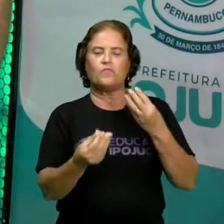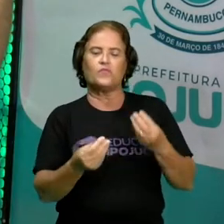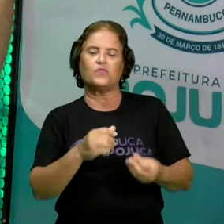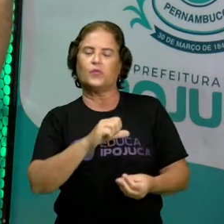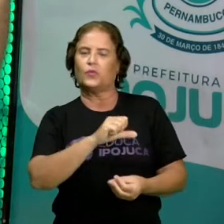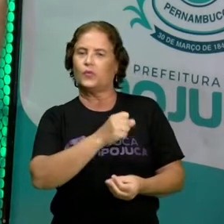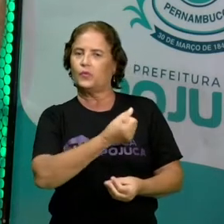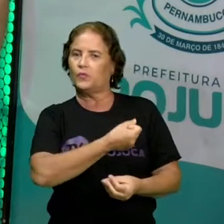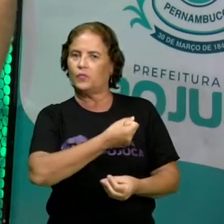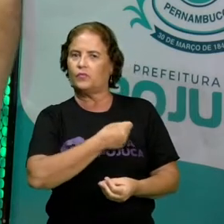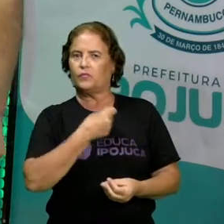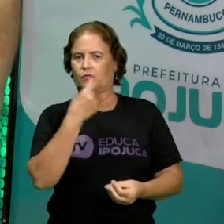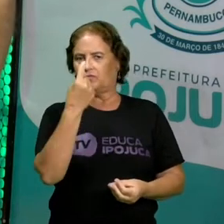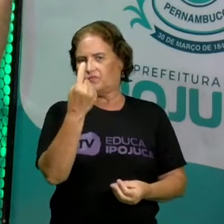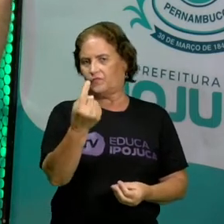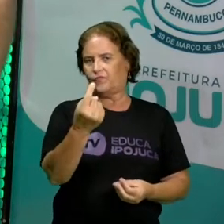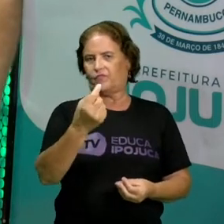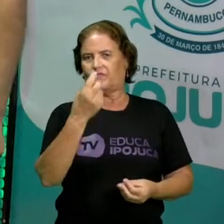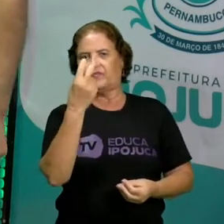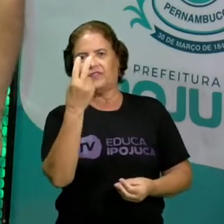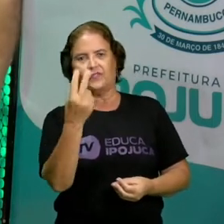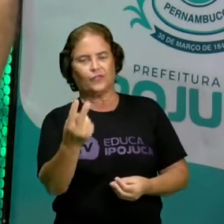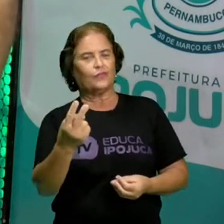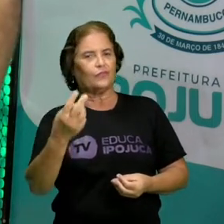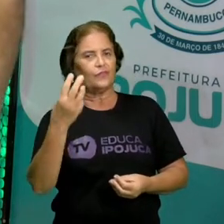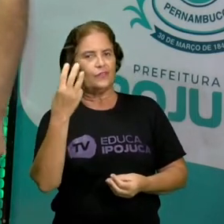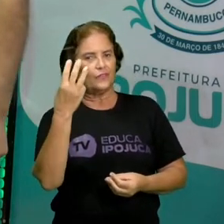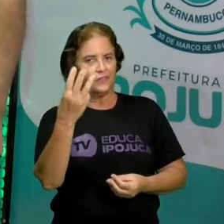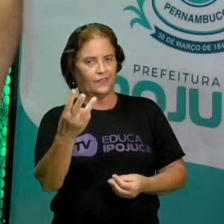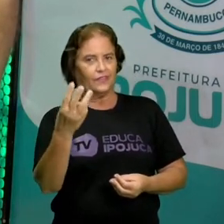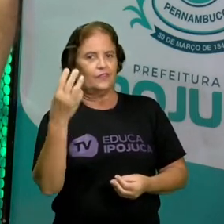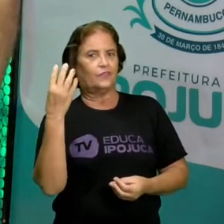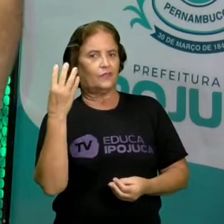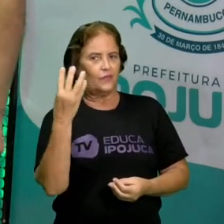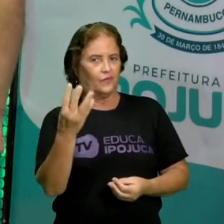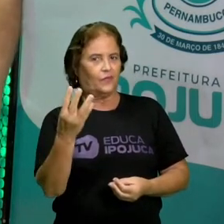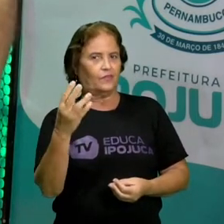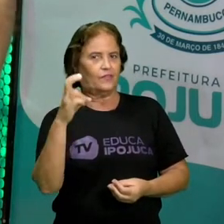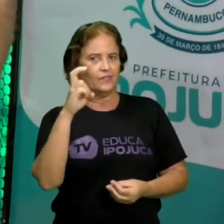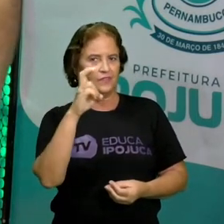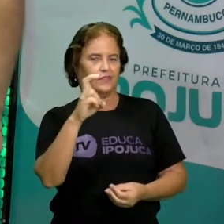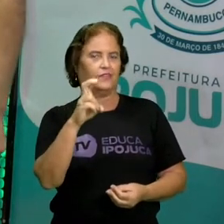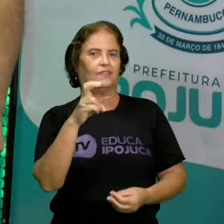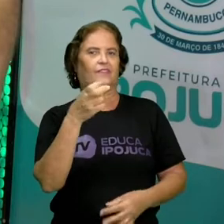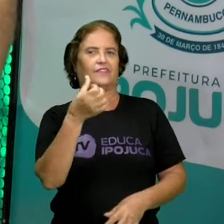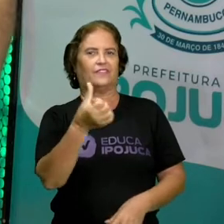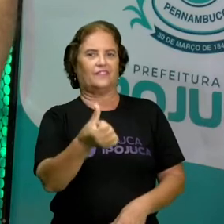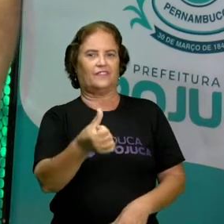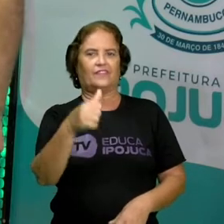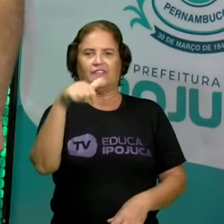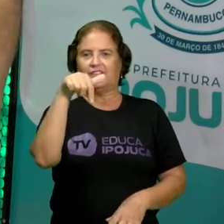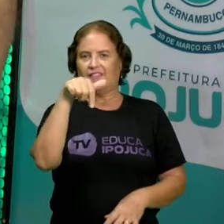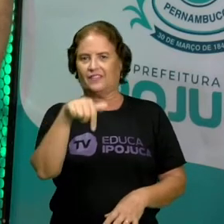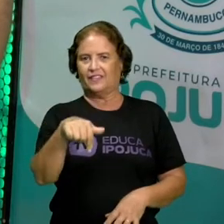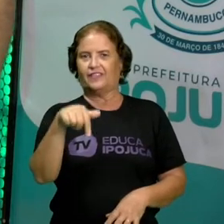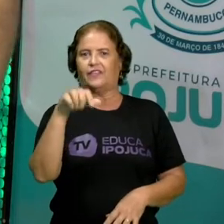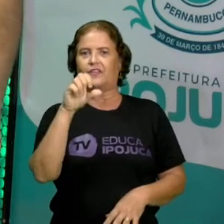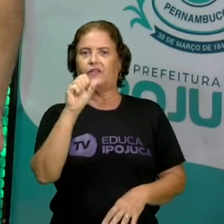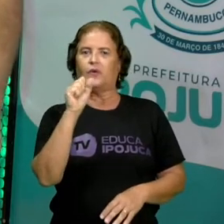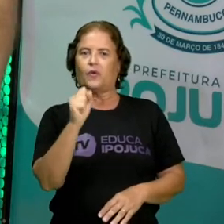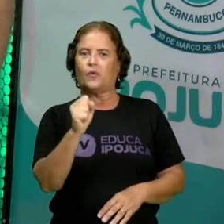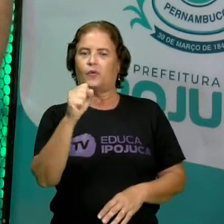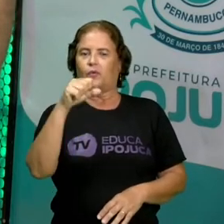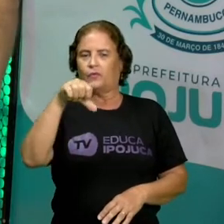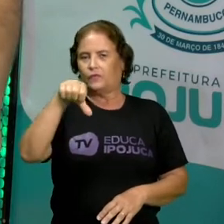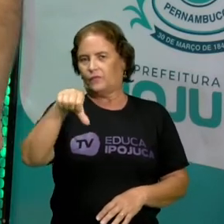1, o 2, 3, 4, 5, 6, 7,